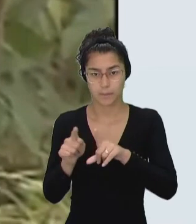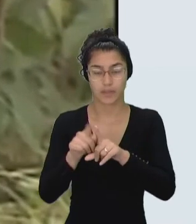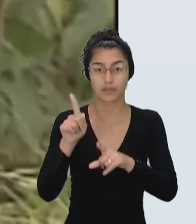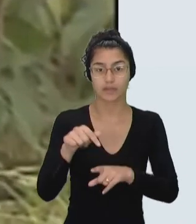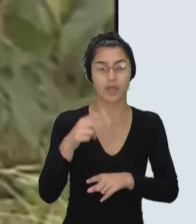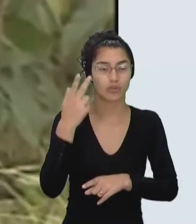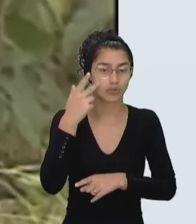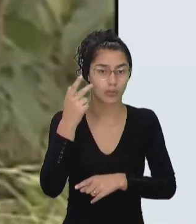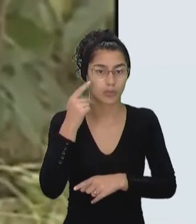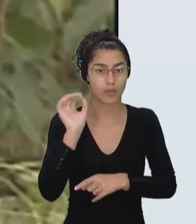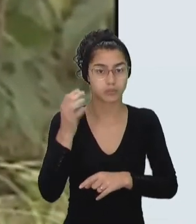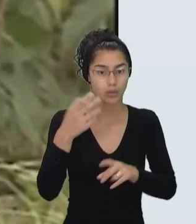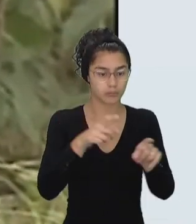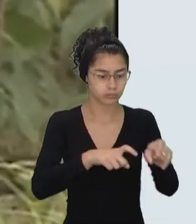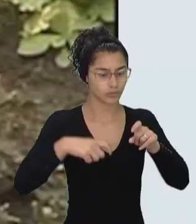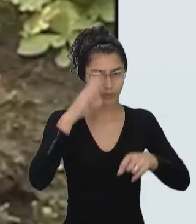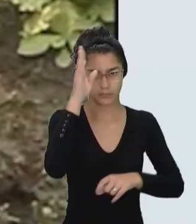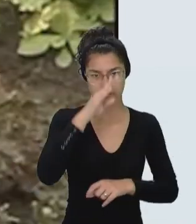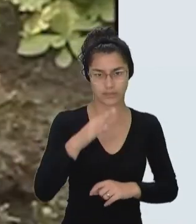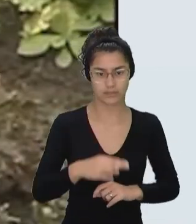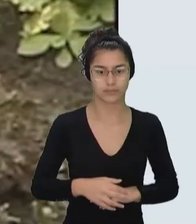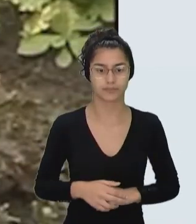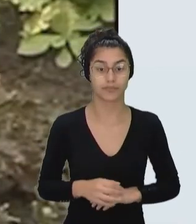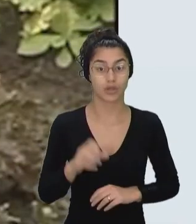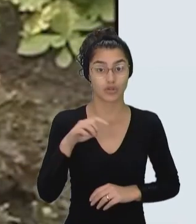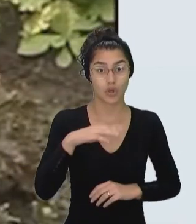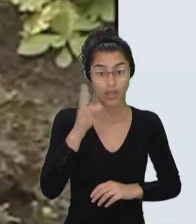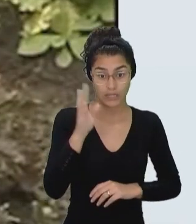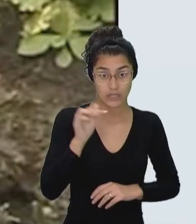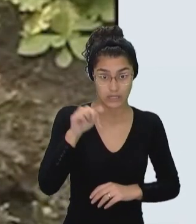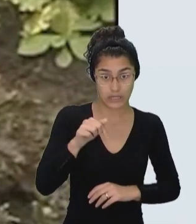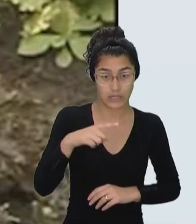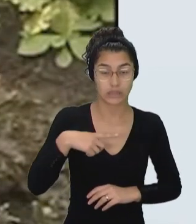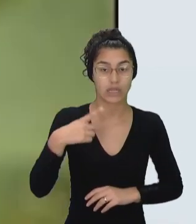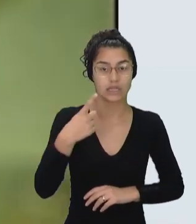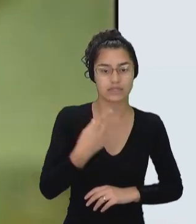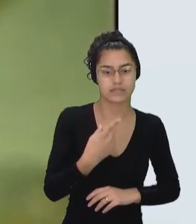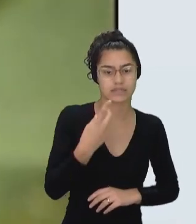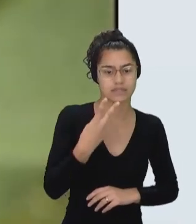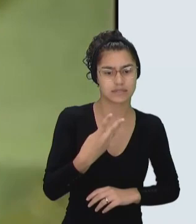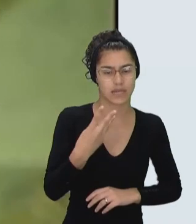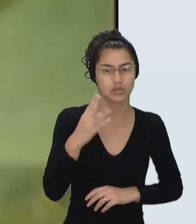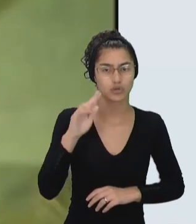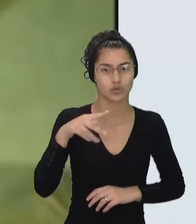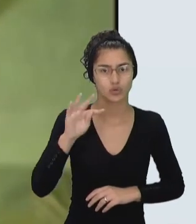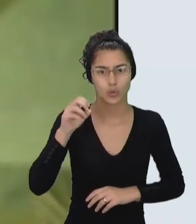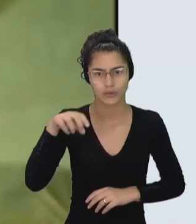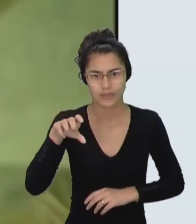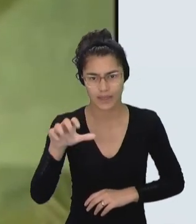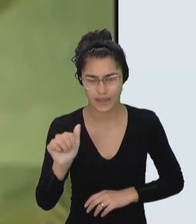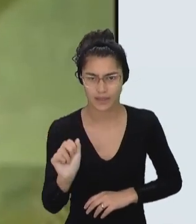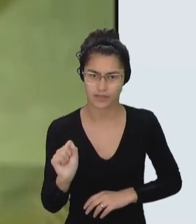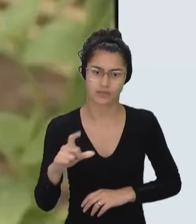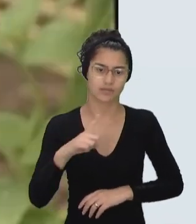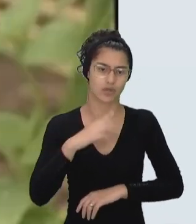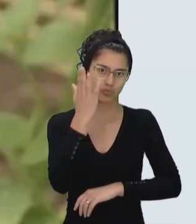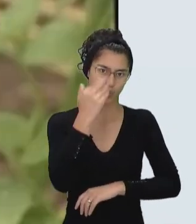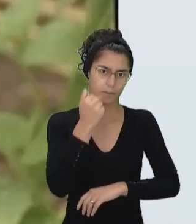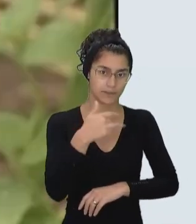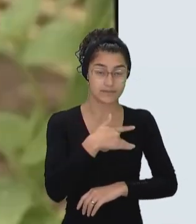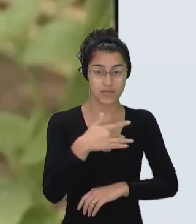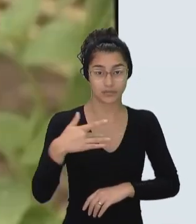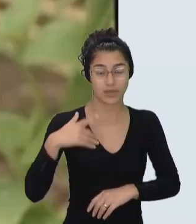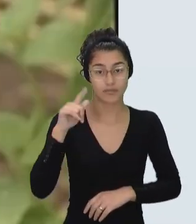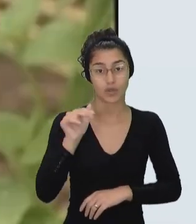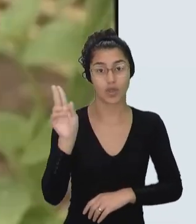bem comuns na agricultura brasileira. Só essa horta produz cerca de 3 toneladas de alimentos biofortificados, que